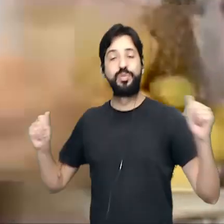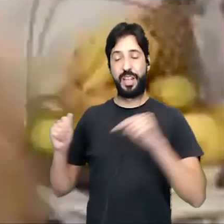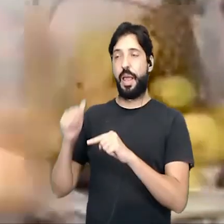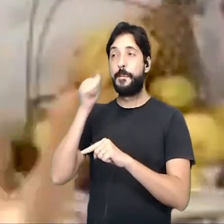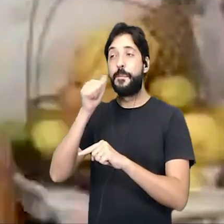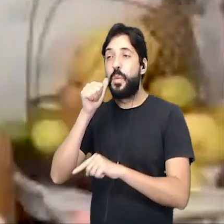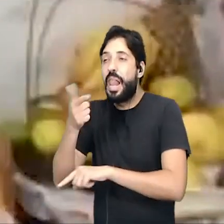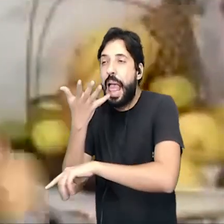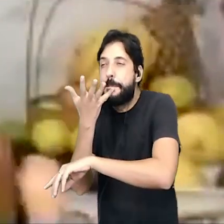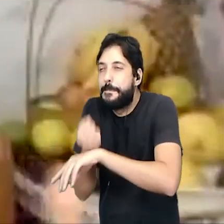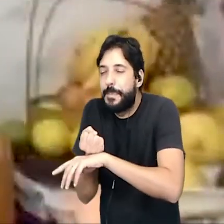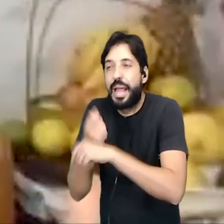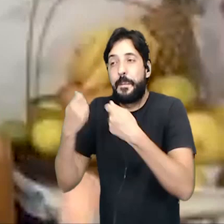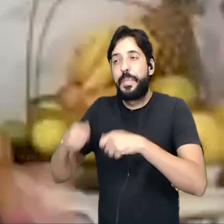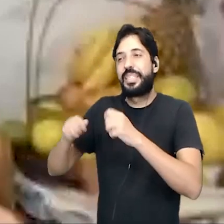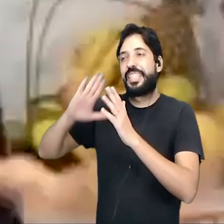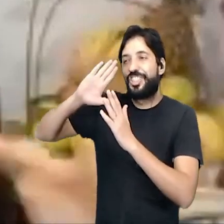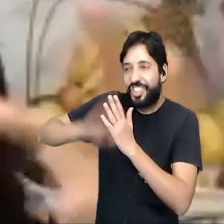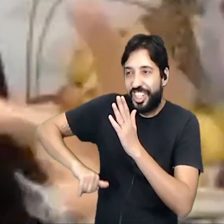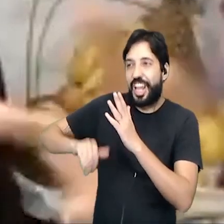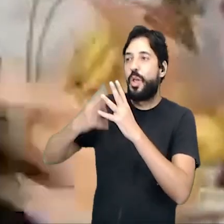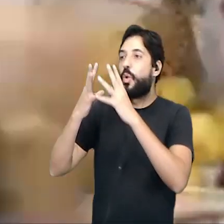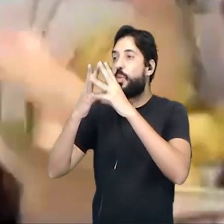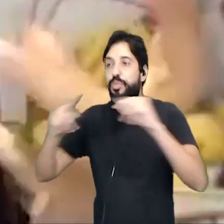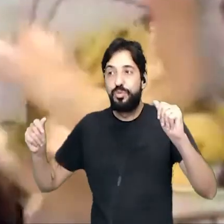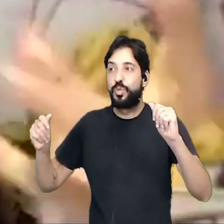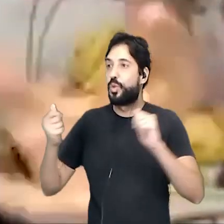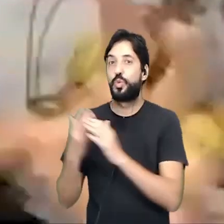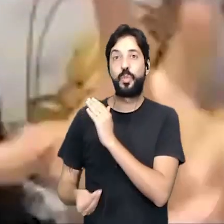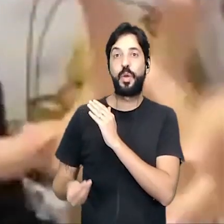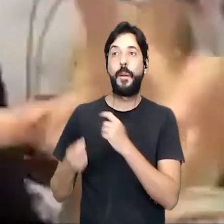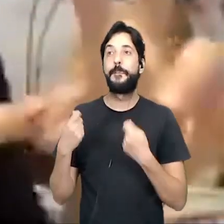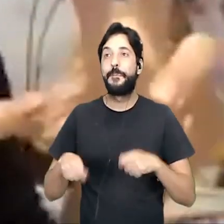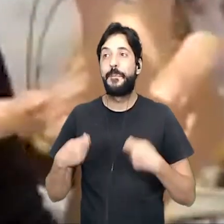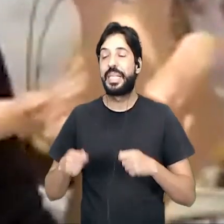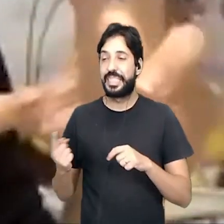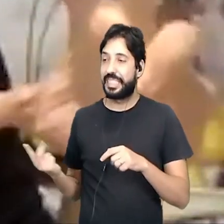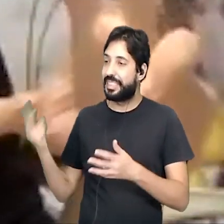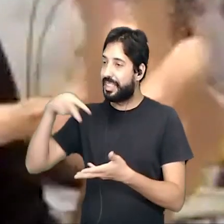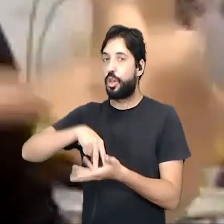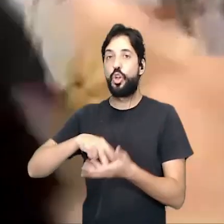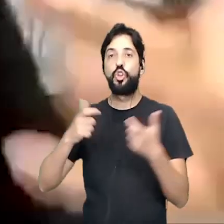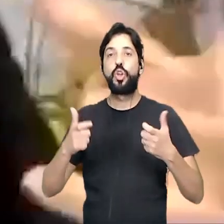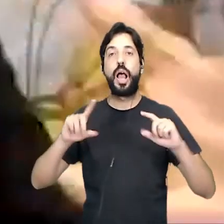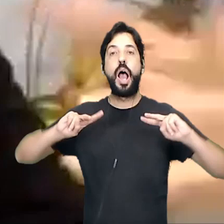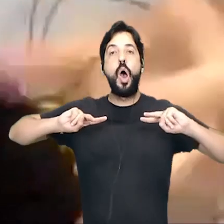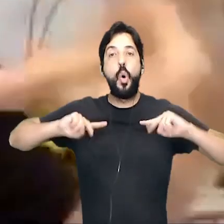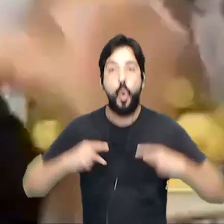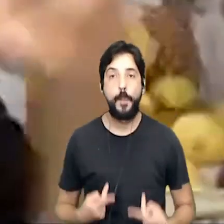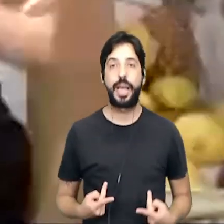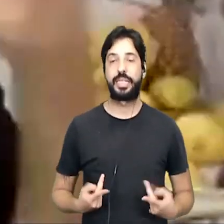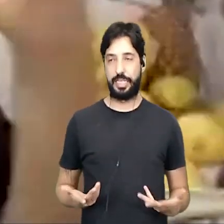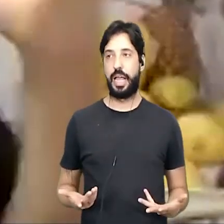fazer desaparecer essa mulher branca, porque a gente precisa de entrar no lugar de uma humanidade,